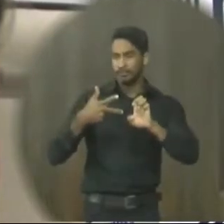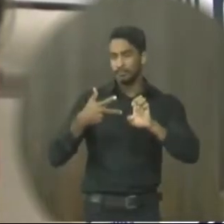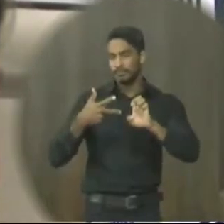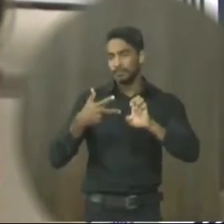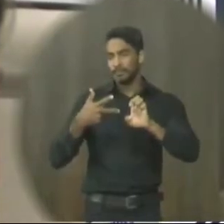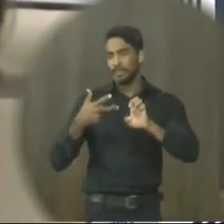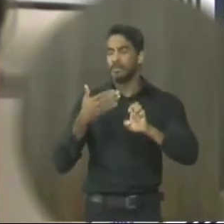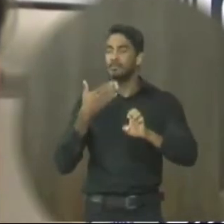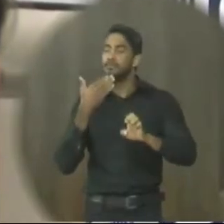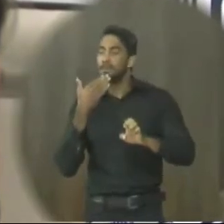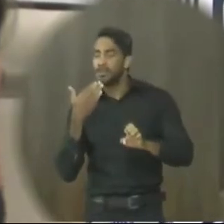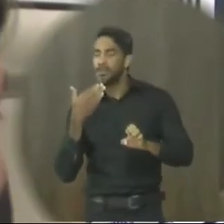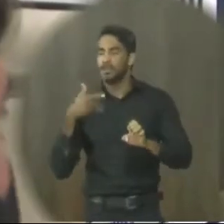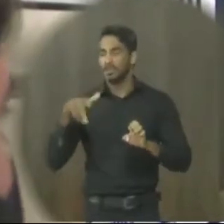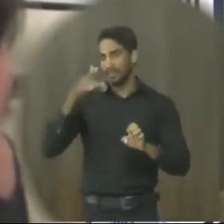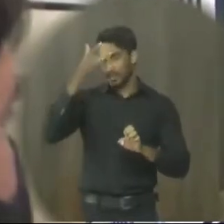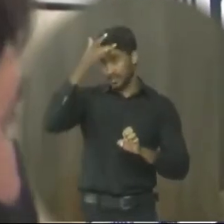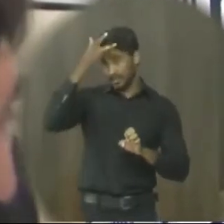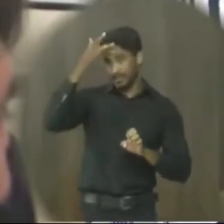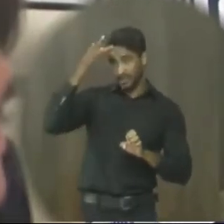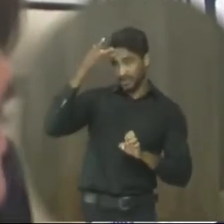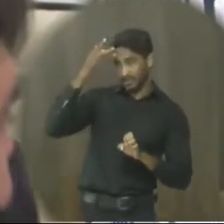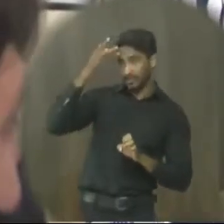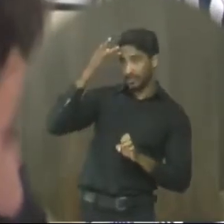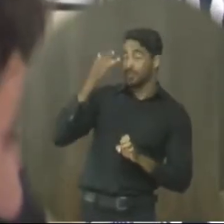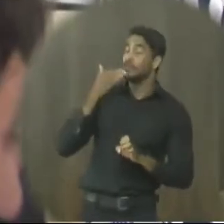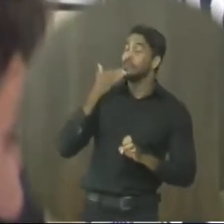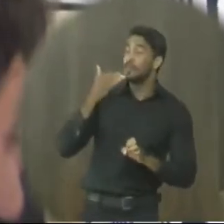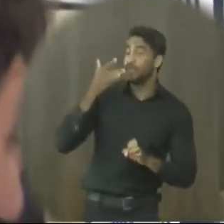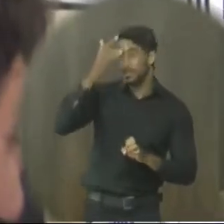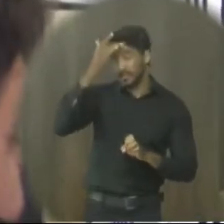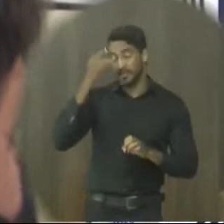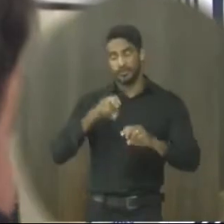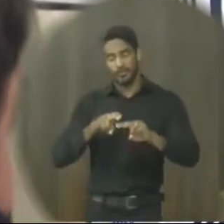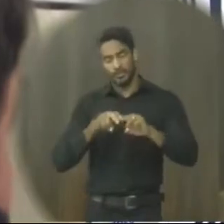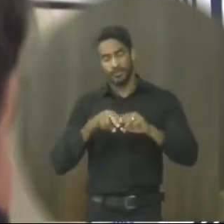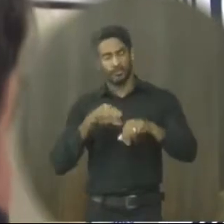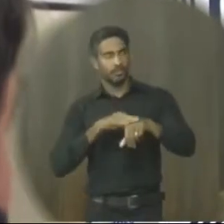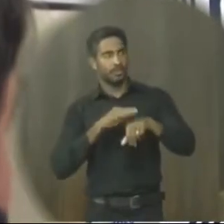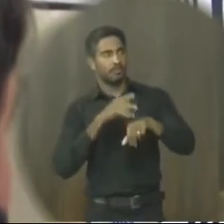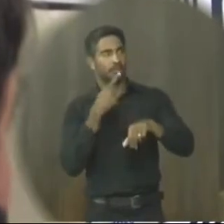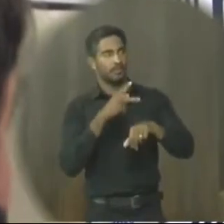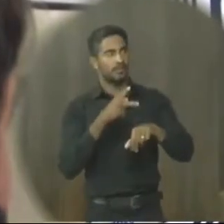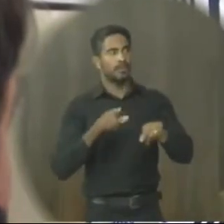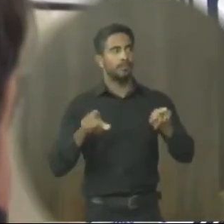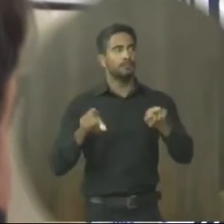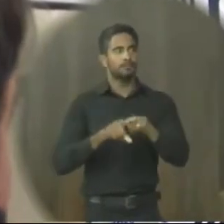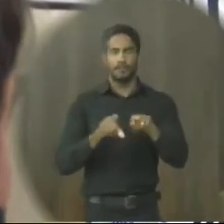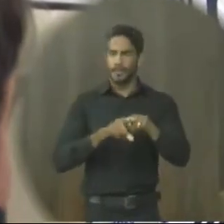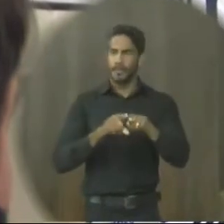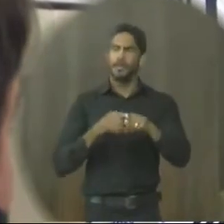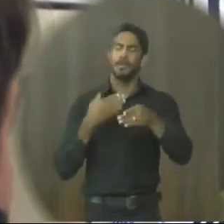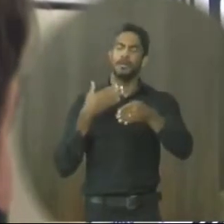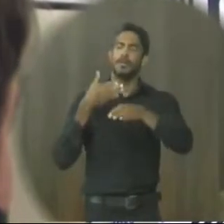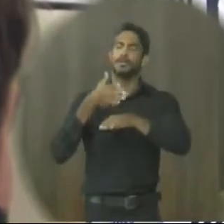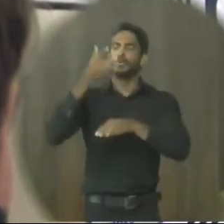as minhas não, as demandas do povo, né? Infelizmente, por isso que eu convoquei o senhor. Eu procurei um servidor